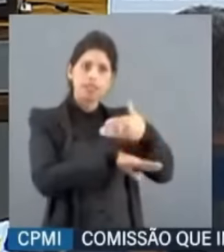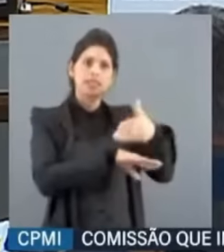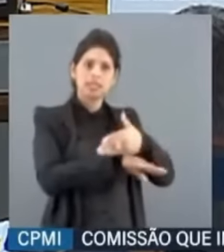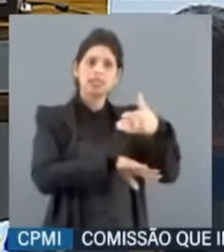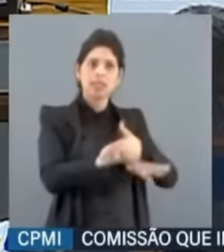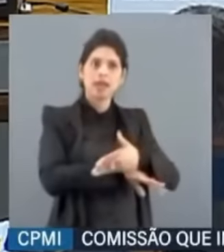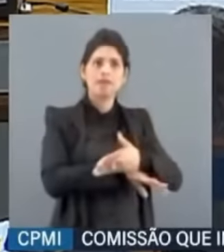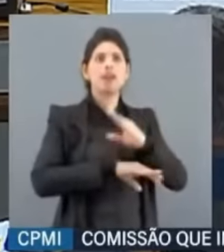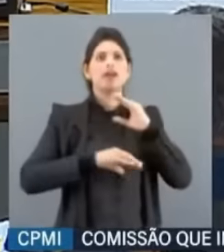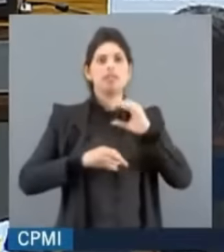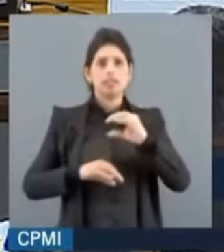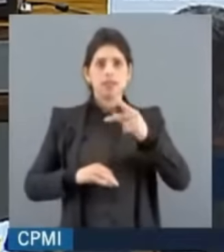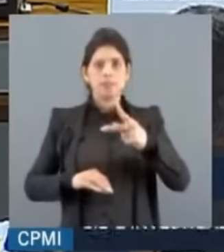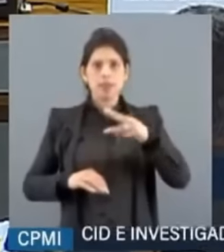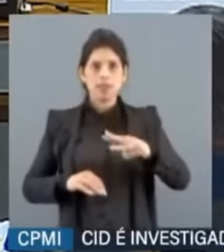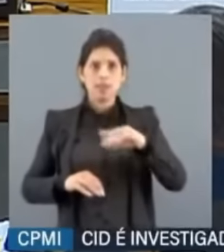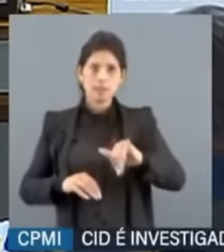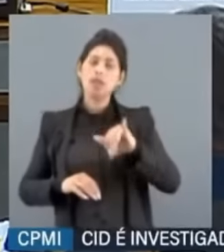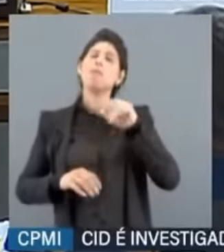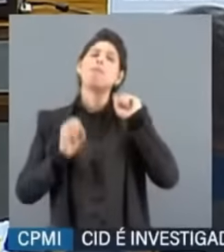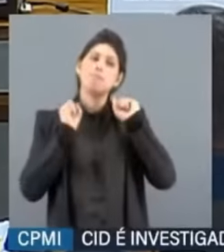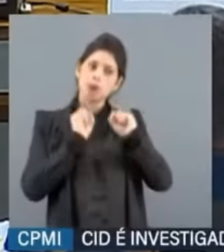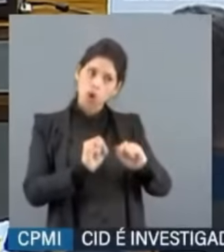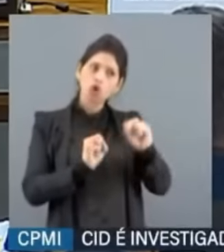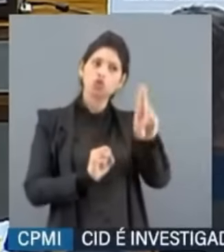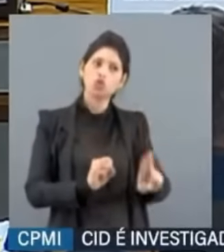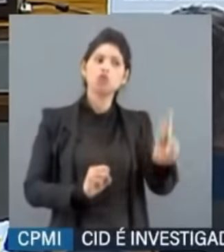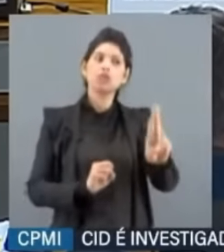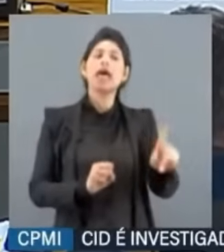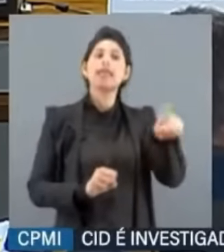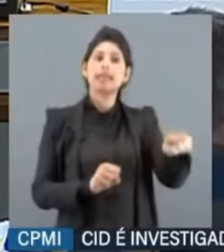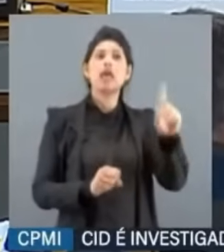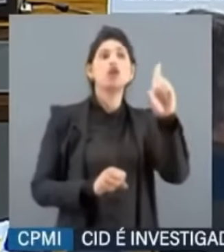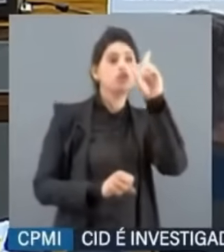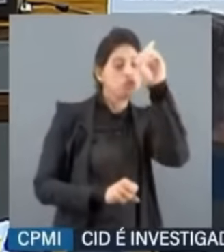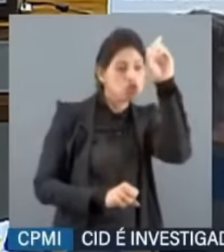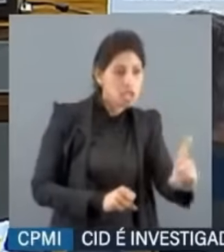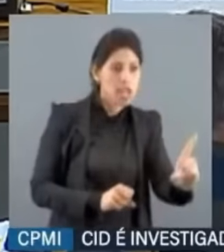o videozinho com ele, o Arthur Maia falando, não, a gente sabe,